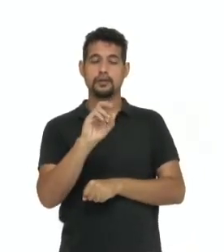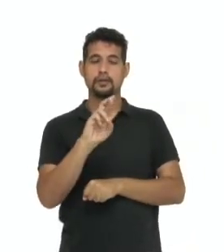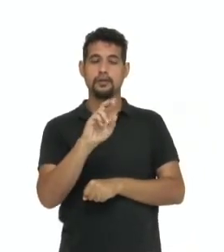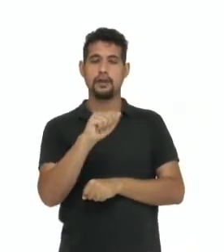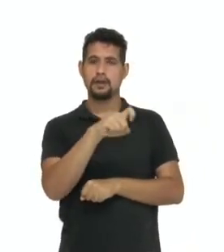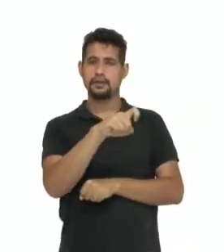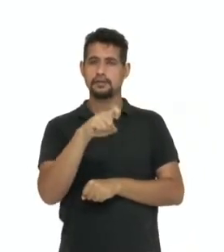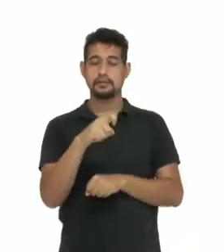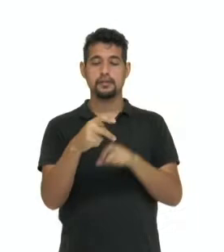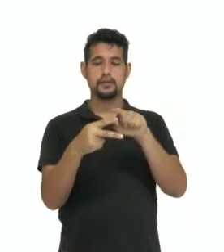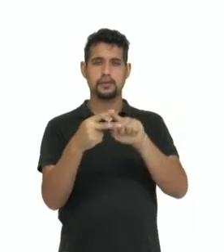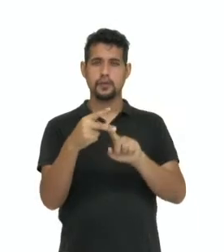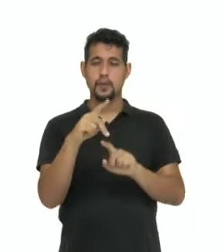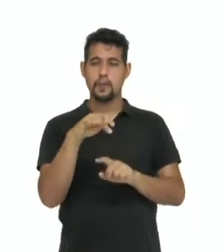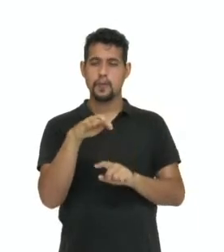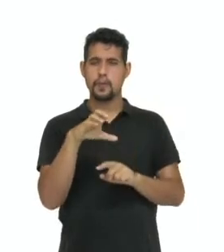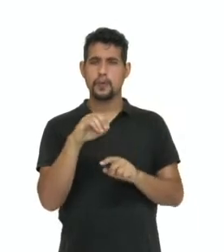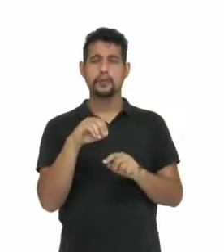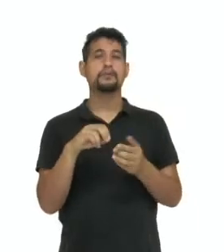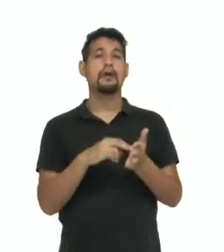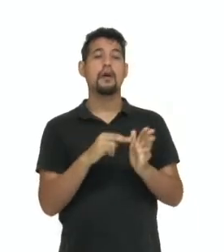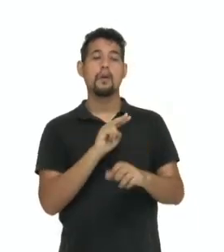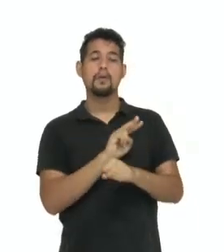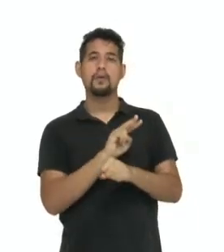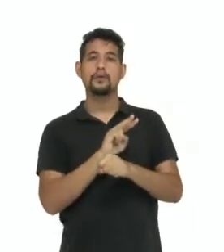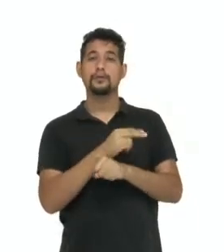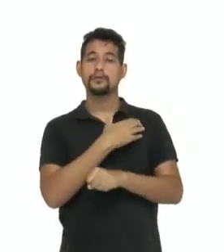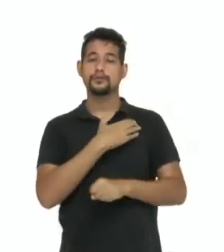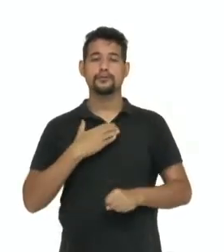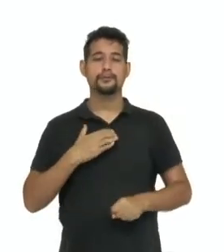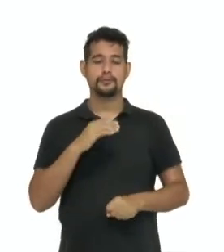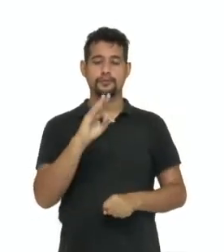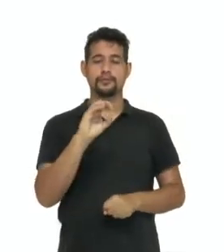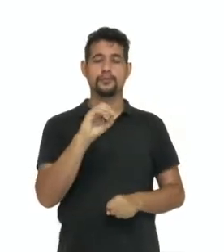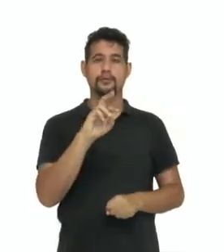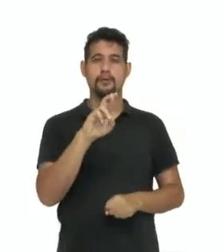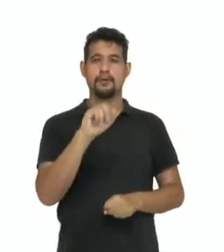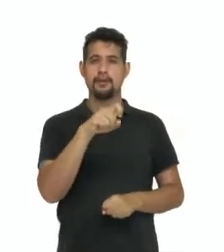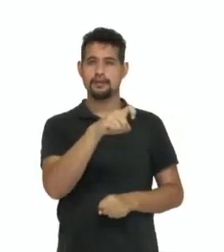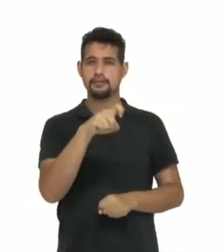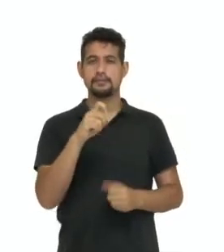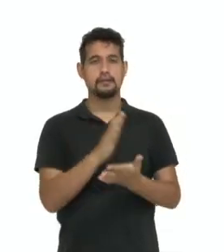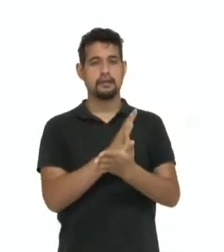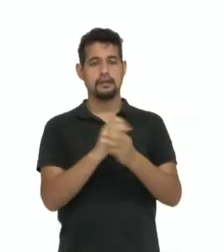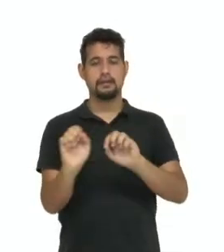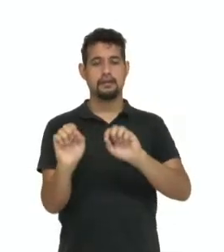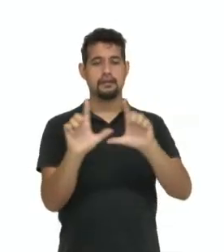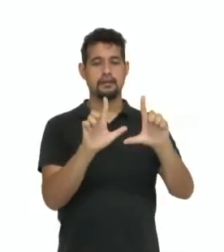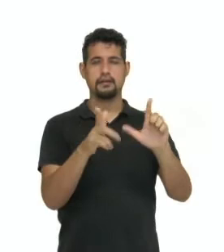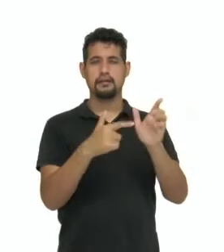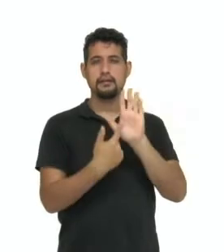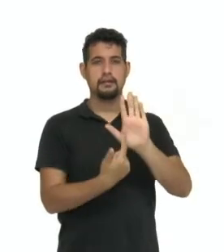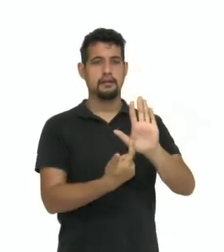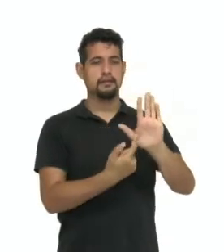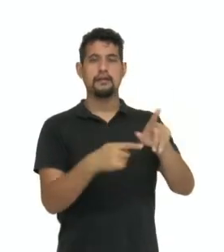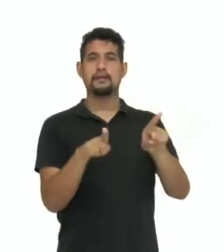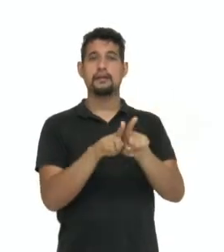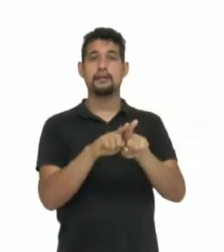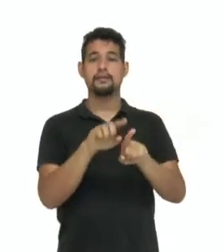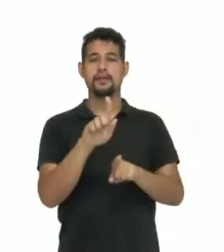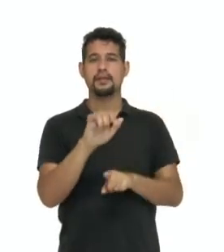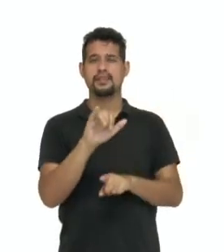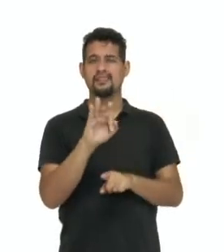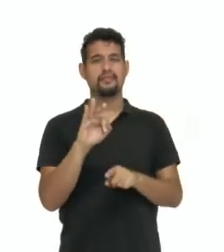pontos para o chute válido ao protetor de tórax. Como as imagens estão mostrando, embora que esse GIF não